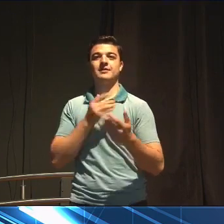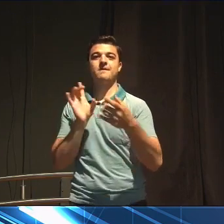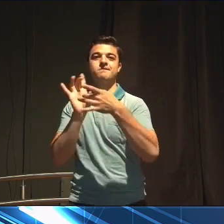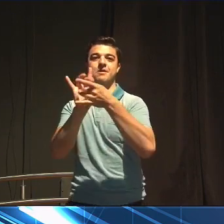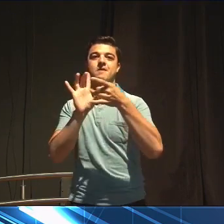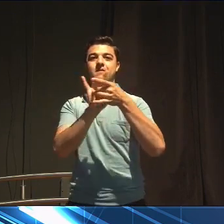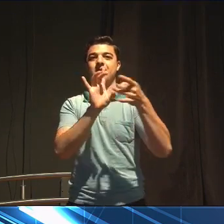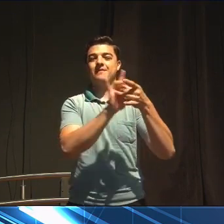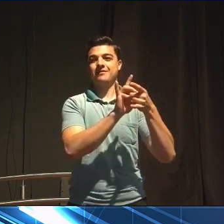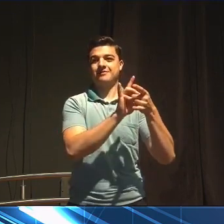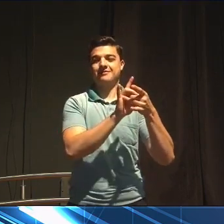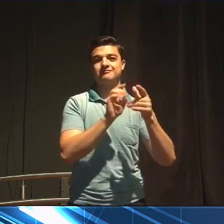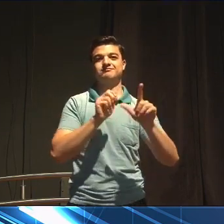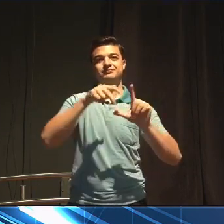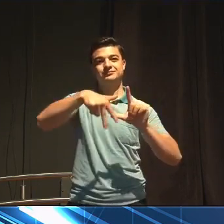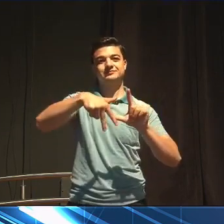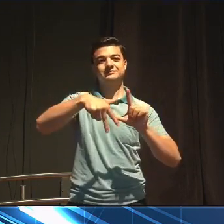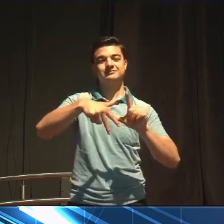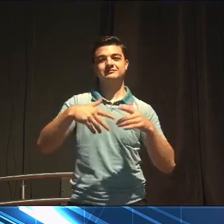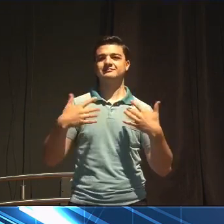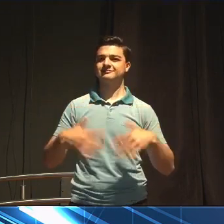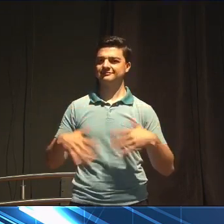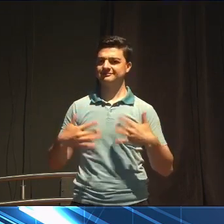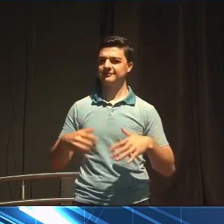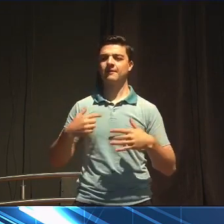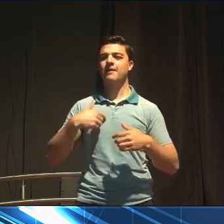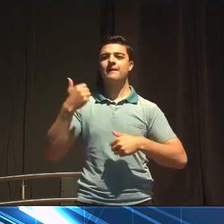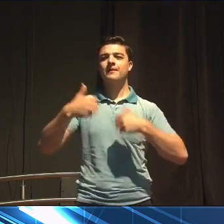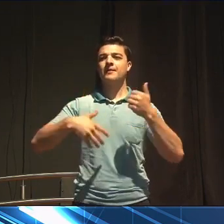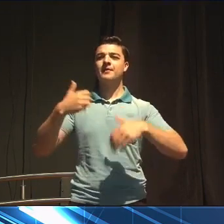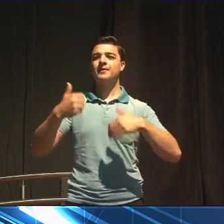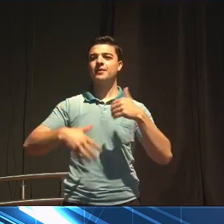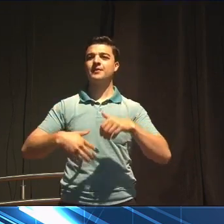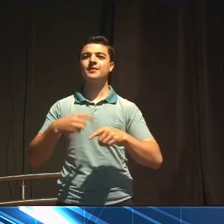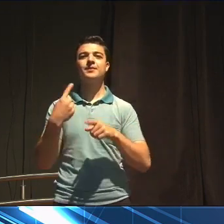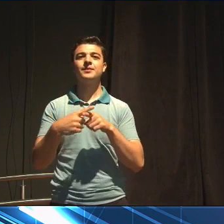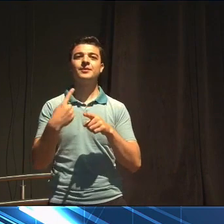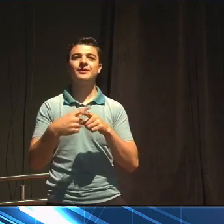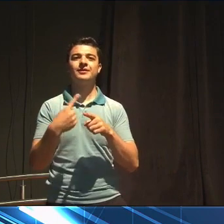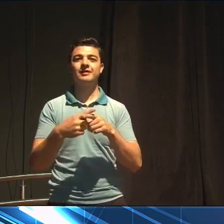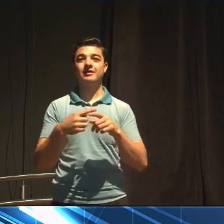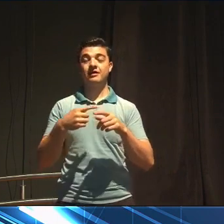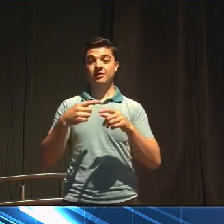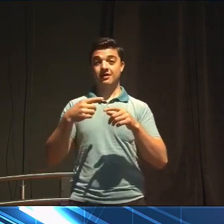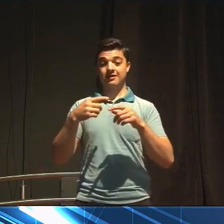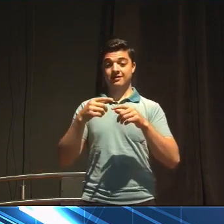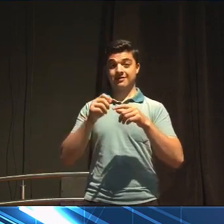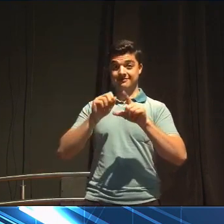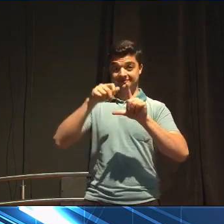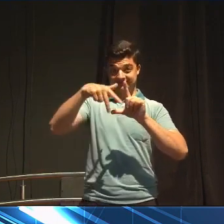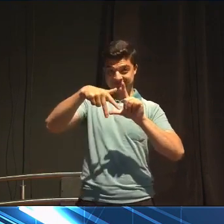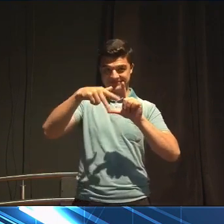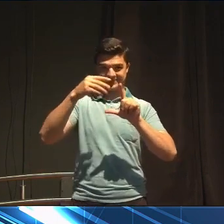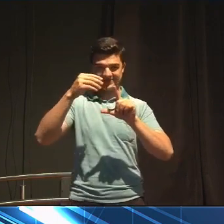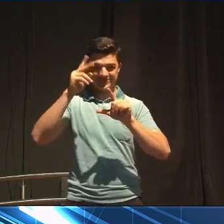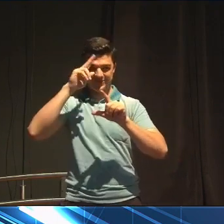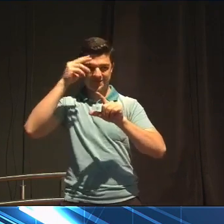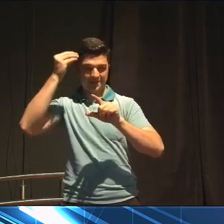interessante. Por que eu estou contando essa história? Porque toda essa experiência de metaverso para a gente pode ser novidade, para eles não.